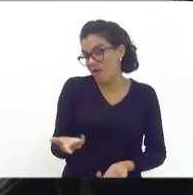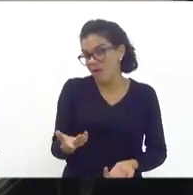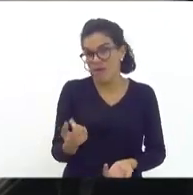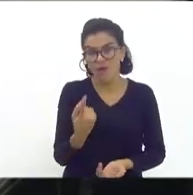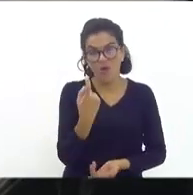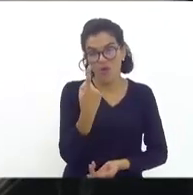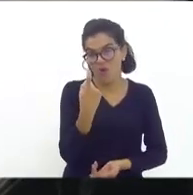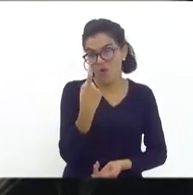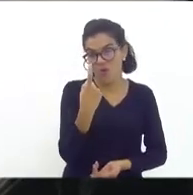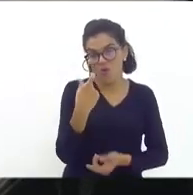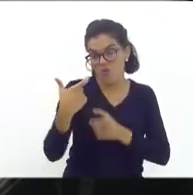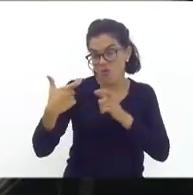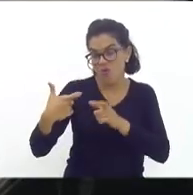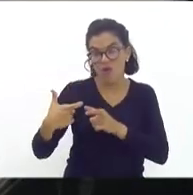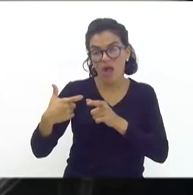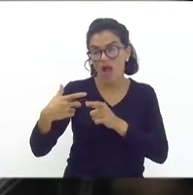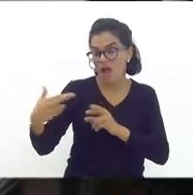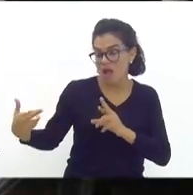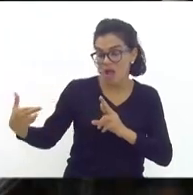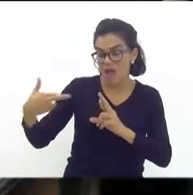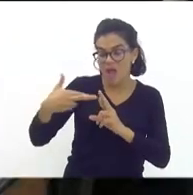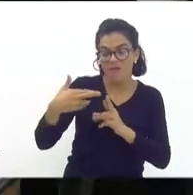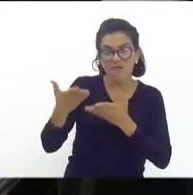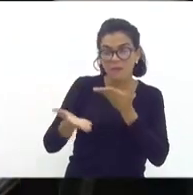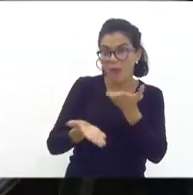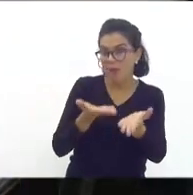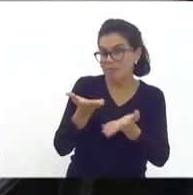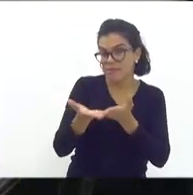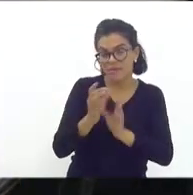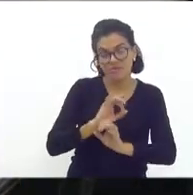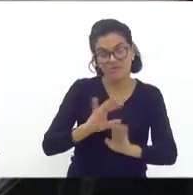deve ser uma base de compressão só para atender o posto dele